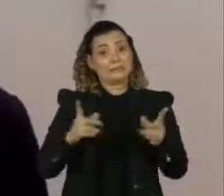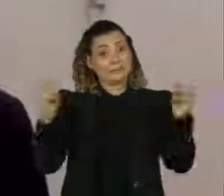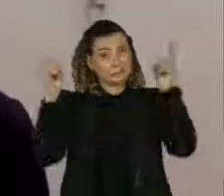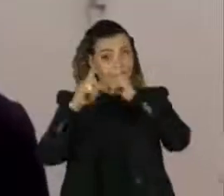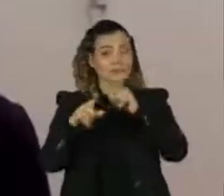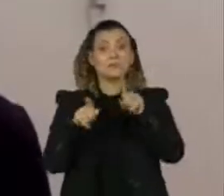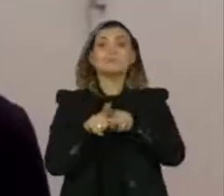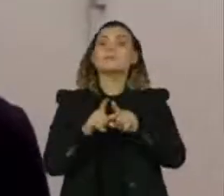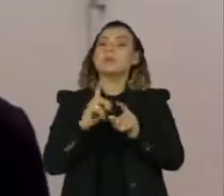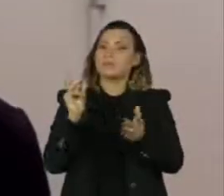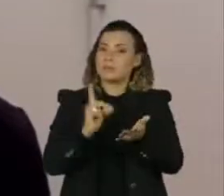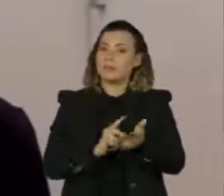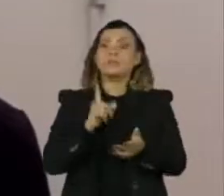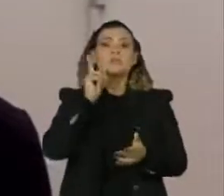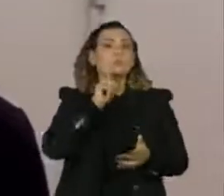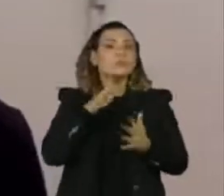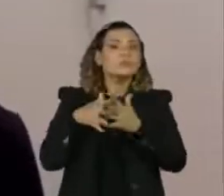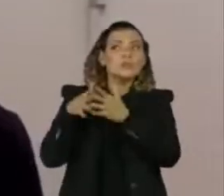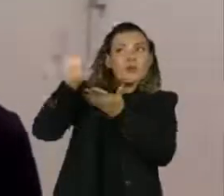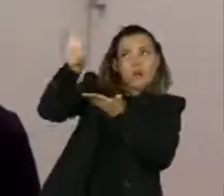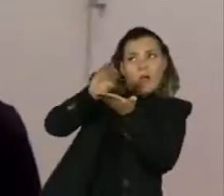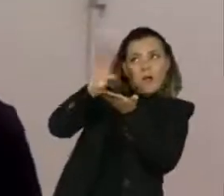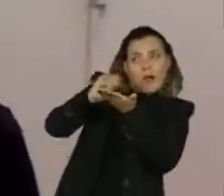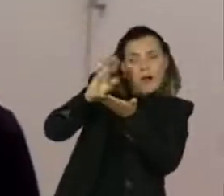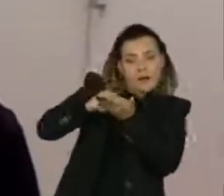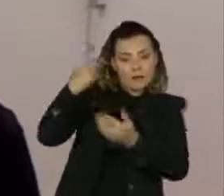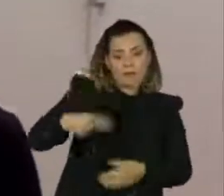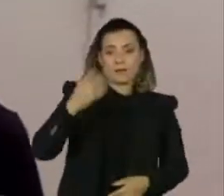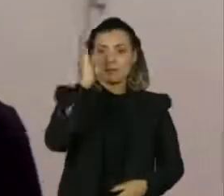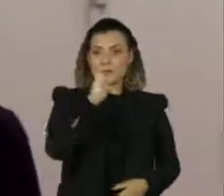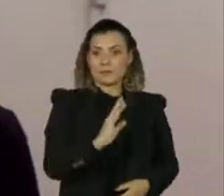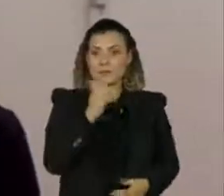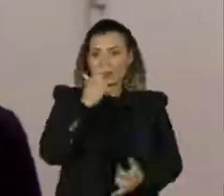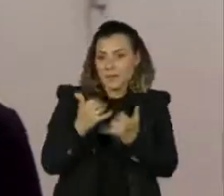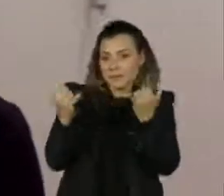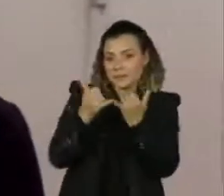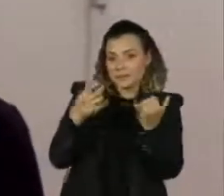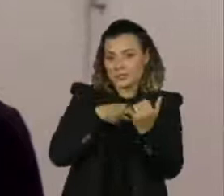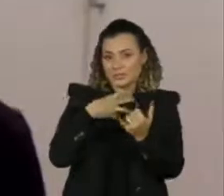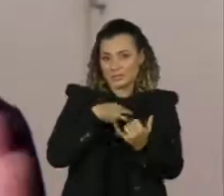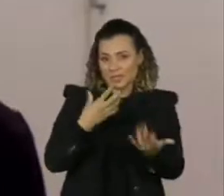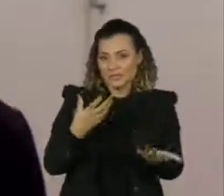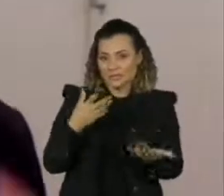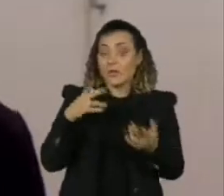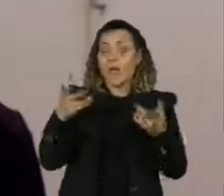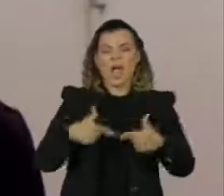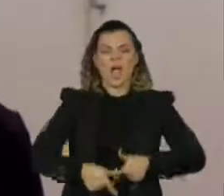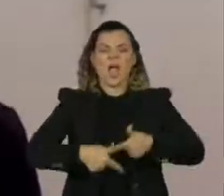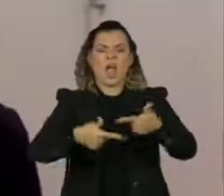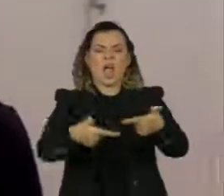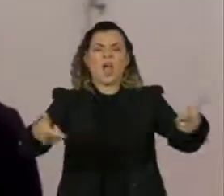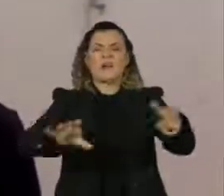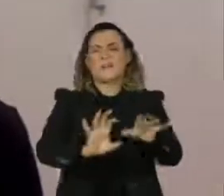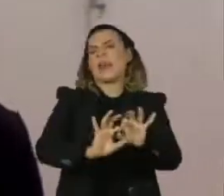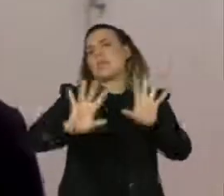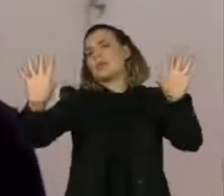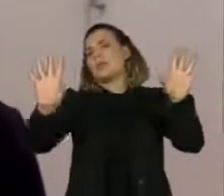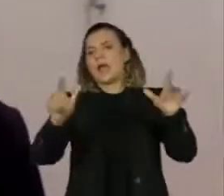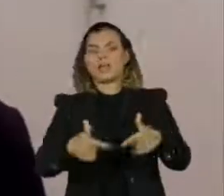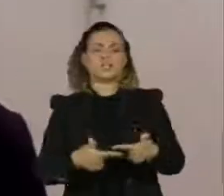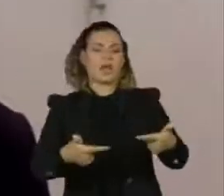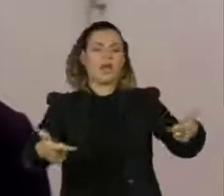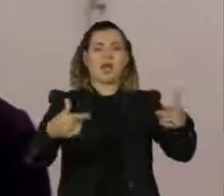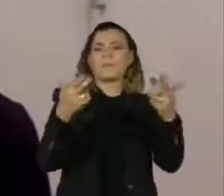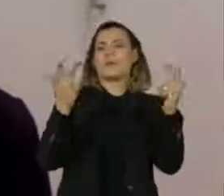inclusive, bebe da fonte americana, né, e quer trazer para o Brasil o mesmo modelo, essa ideia de que armas e liberdade, armas são sinônimos